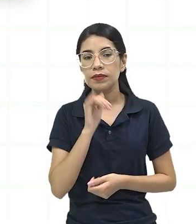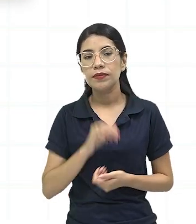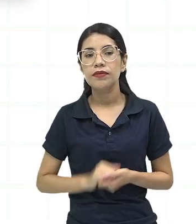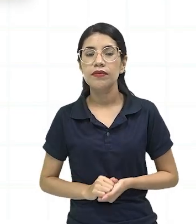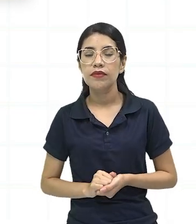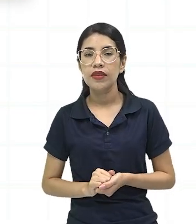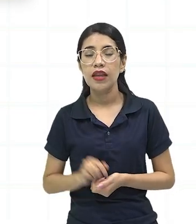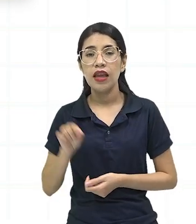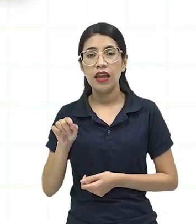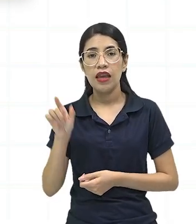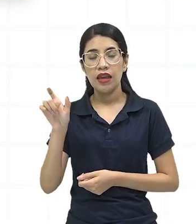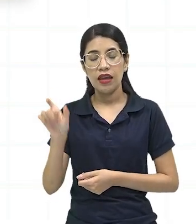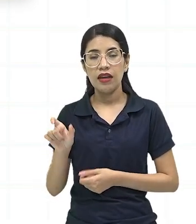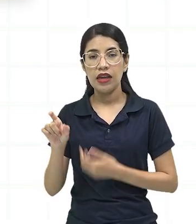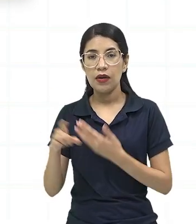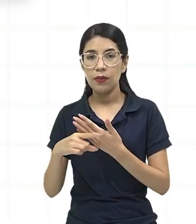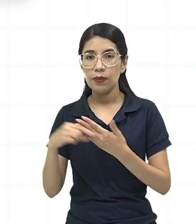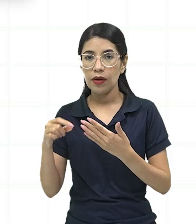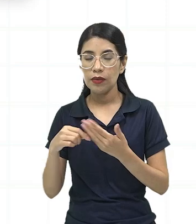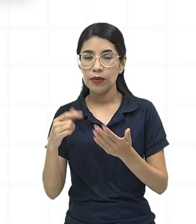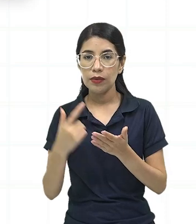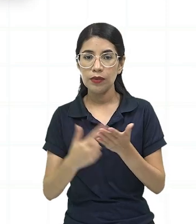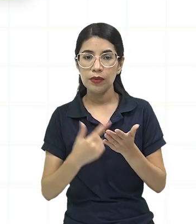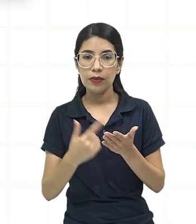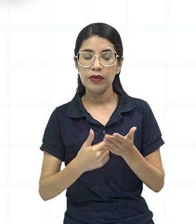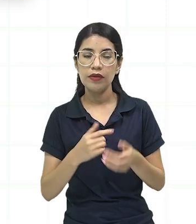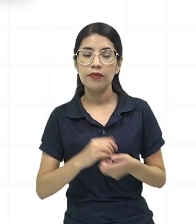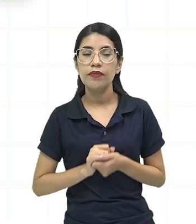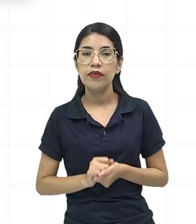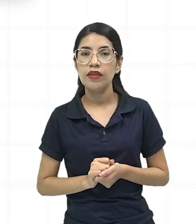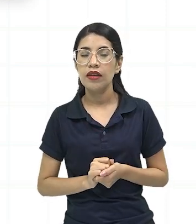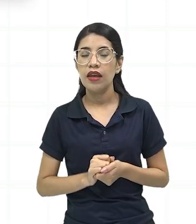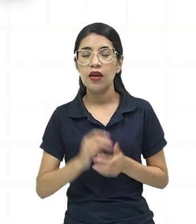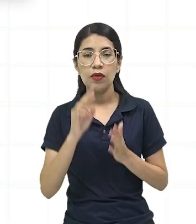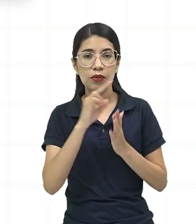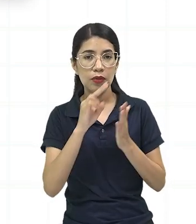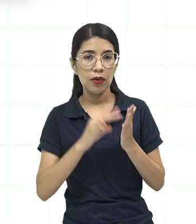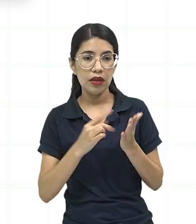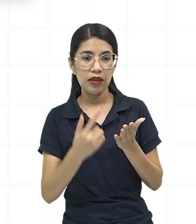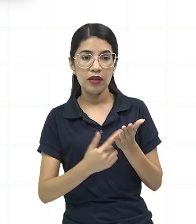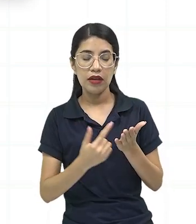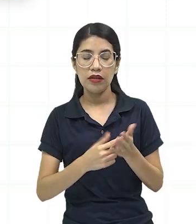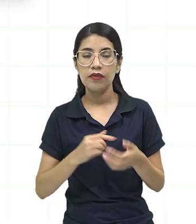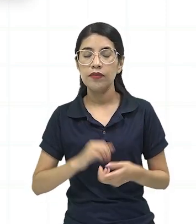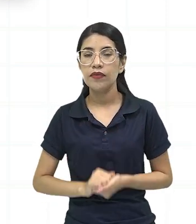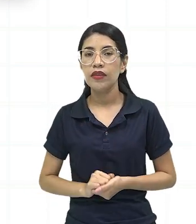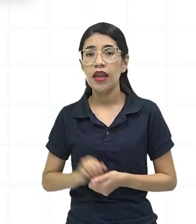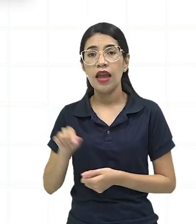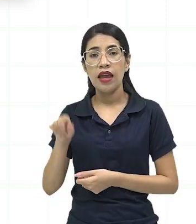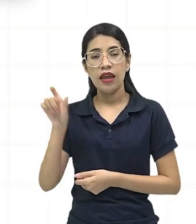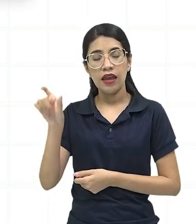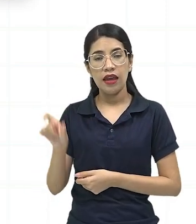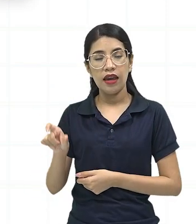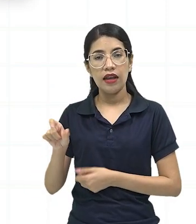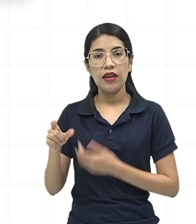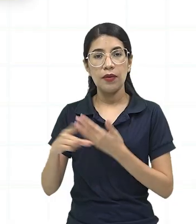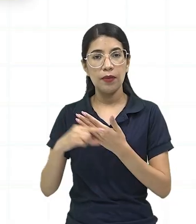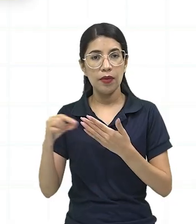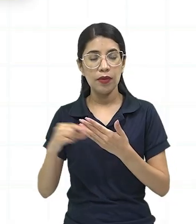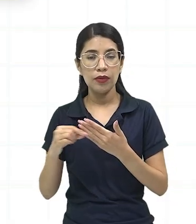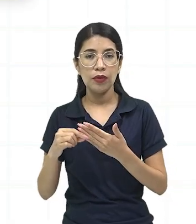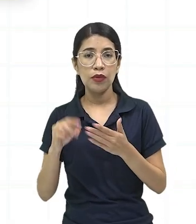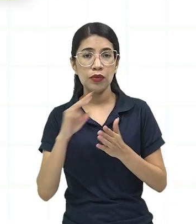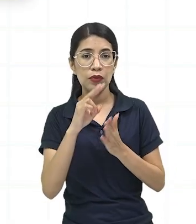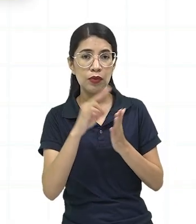Este é o autor do livro. Estou lendo o livro. Este é o autor cujo livro estou lendo, tá?